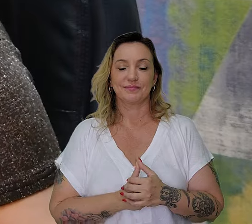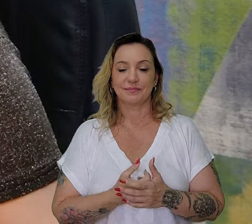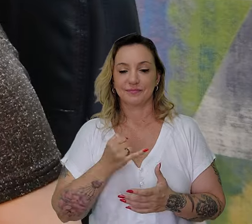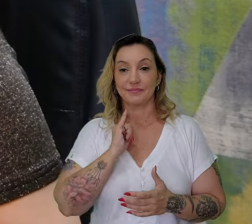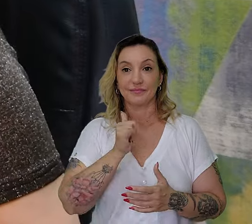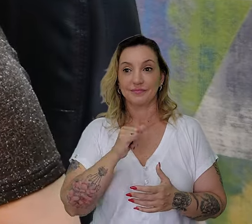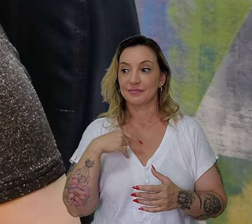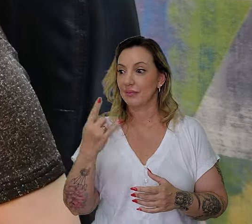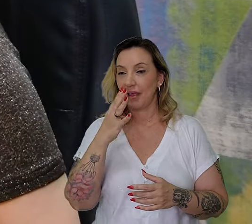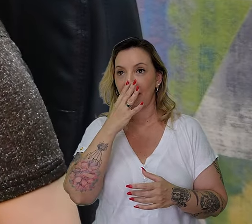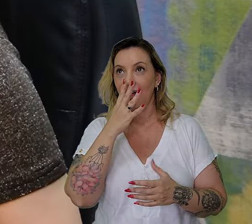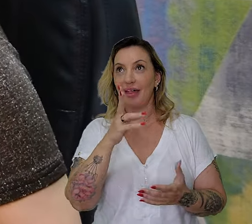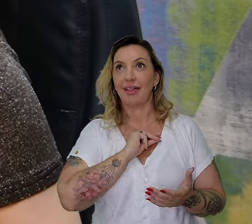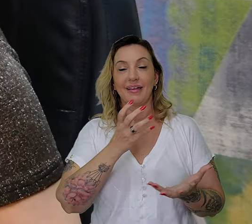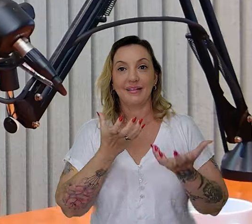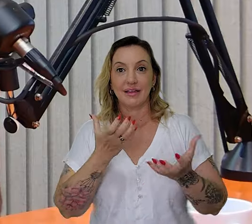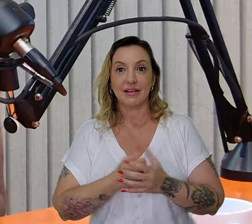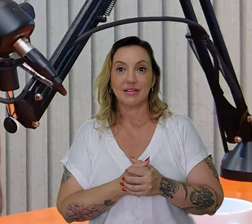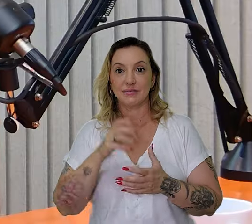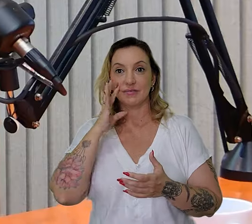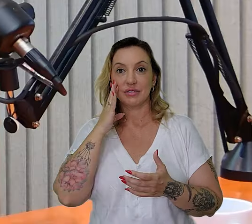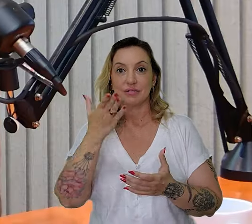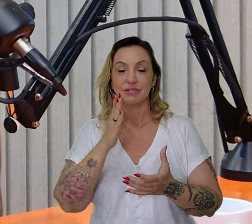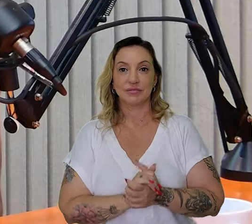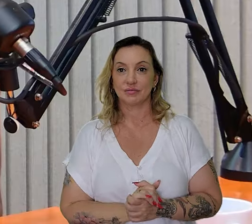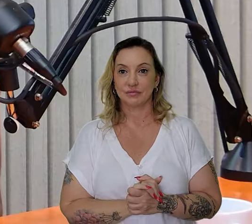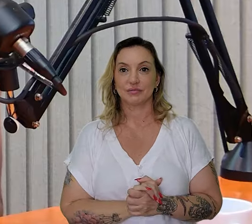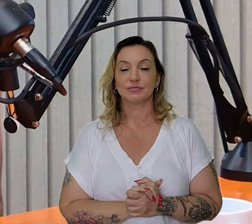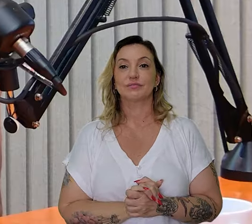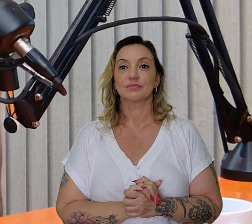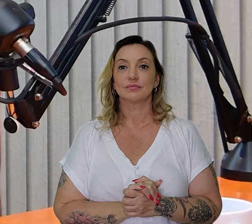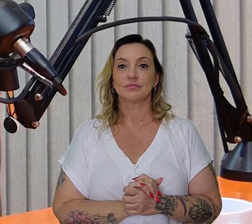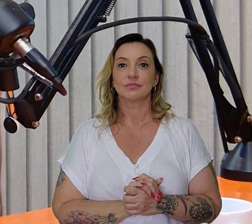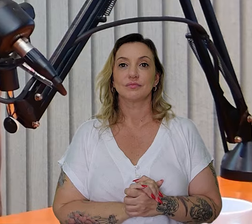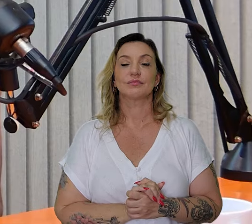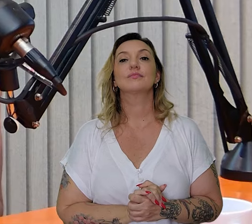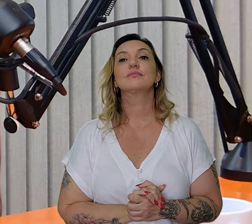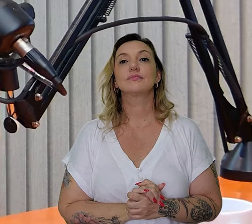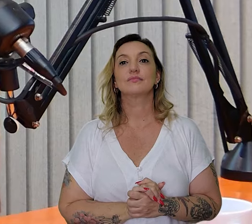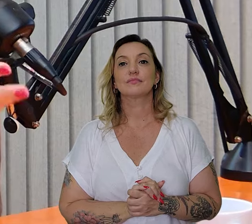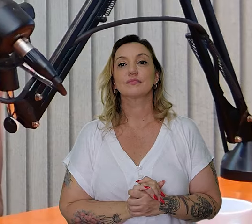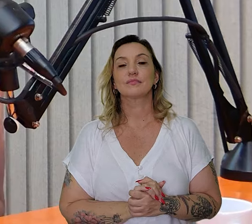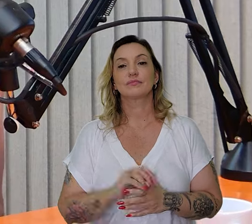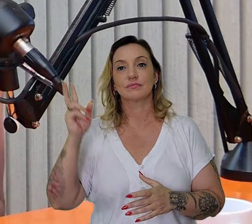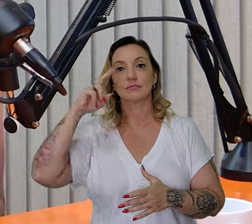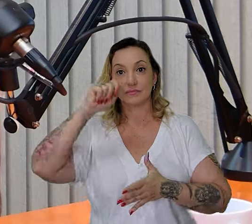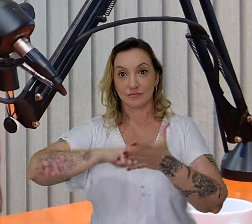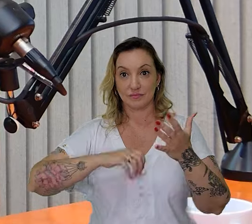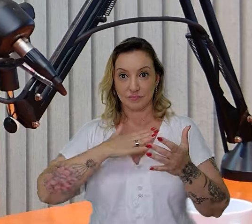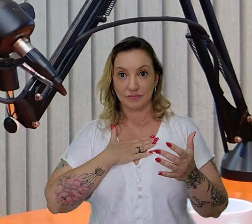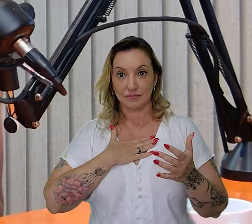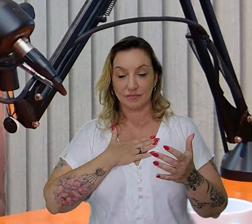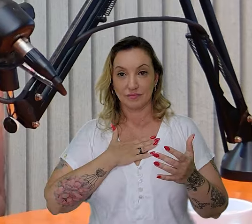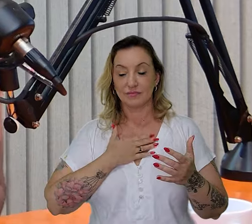quero e Imagina é conhecendo é é muito Eu lembro quando eu fui contratada que eu que eles me contaram o que era e tal